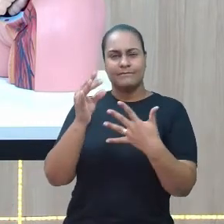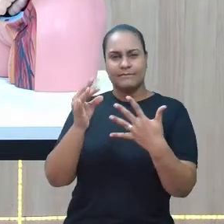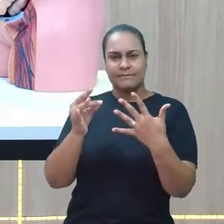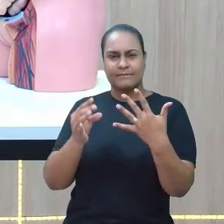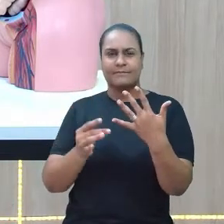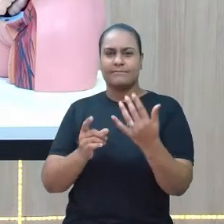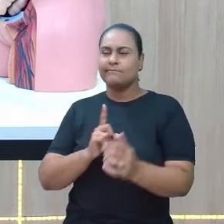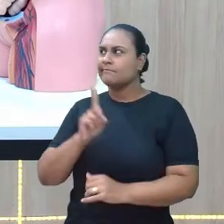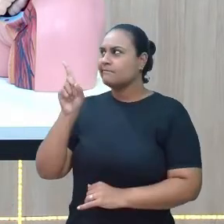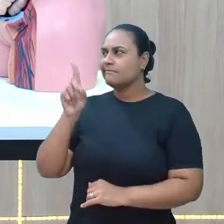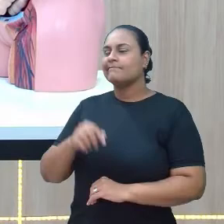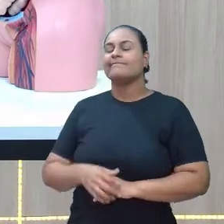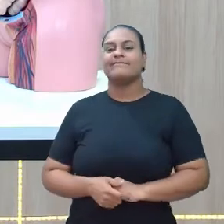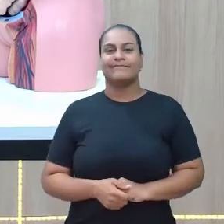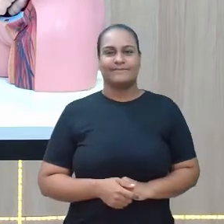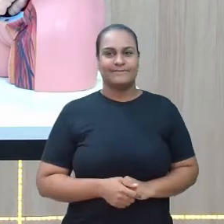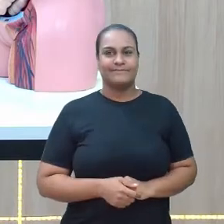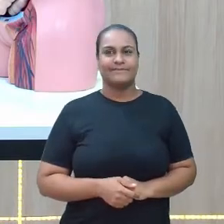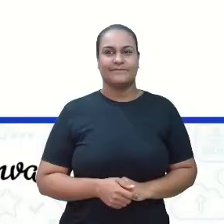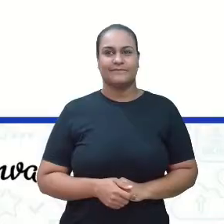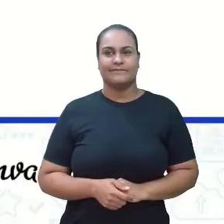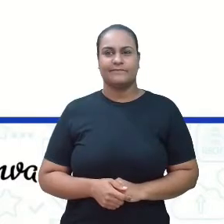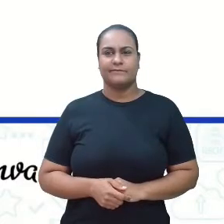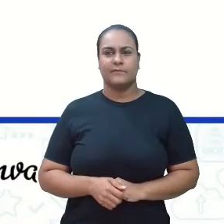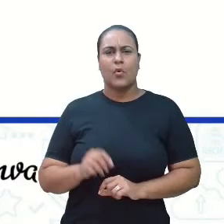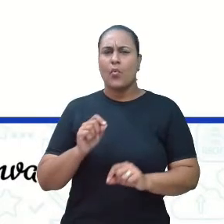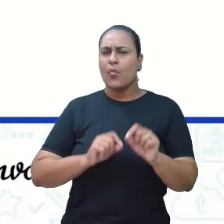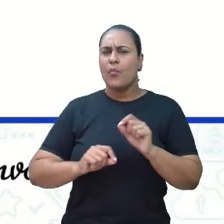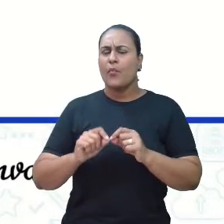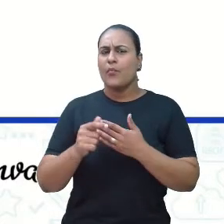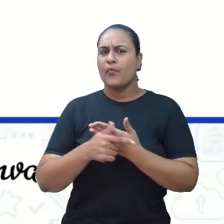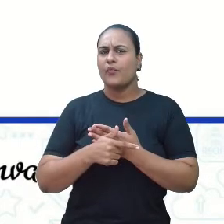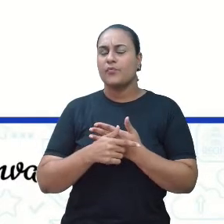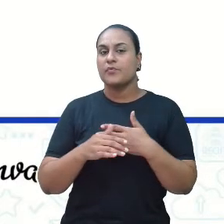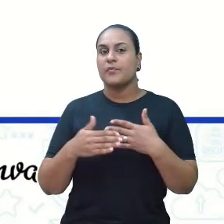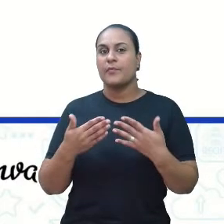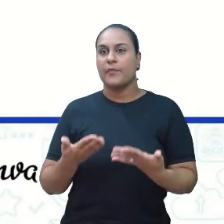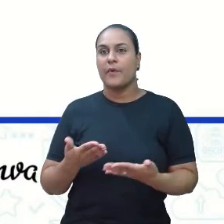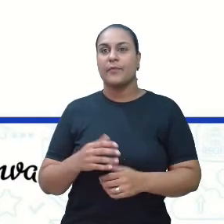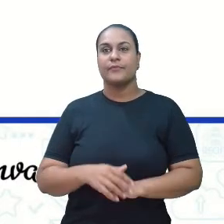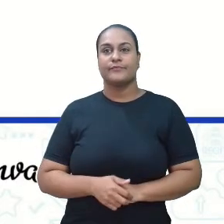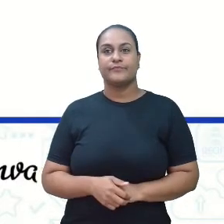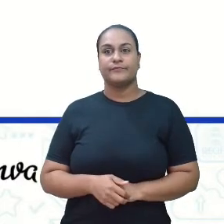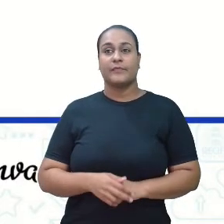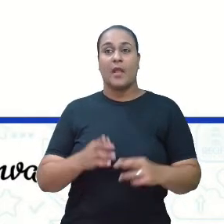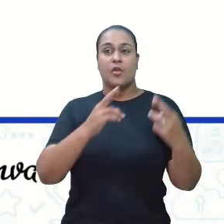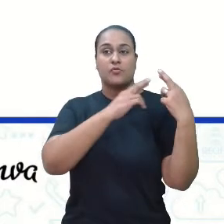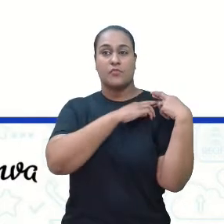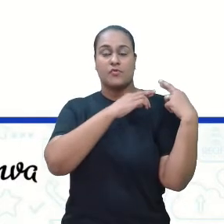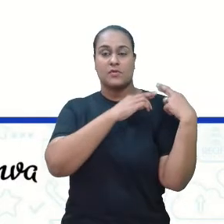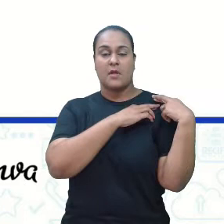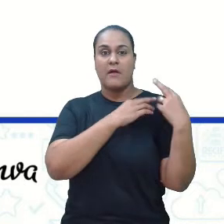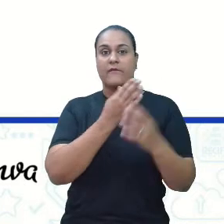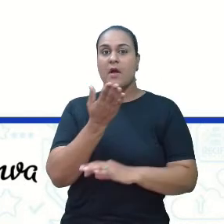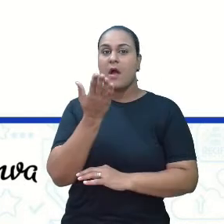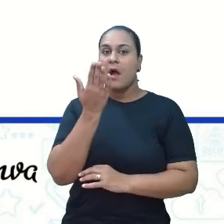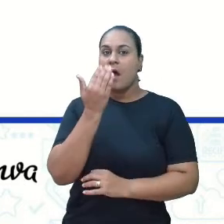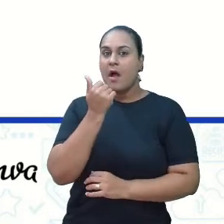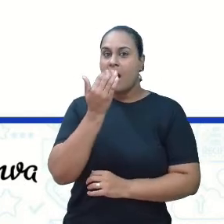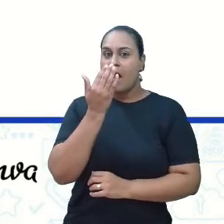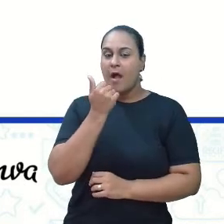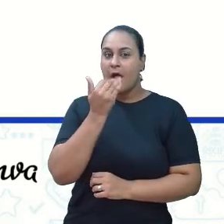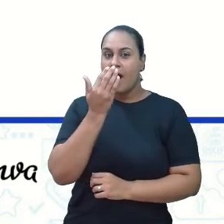nosso sistema digestório. O que é que ele faz? Ele encarrega-se de transformar os alimentos que